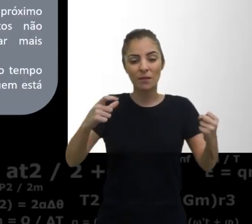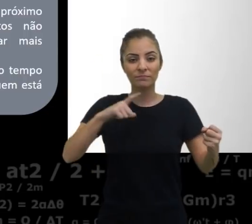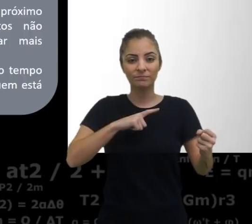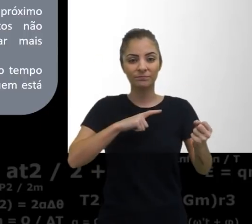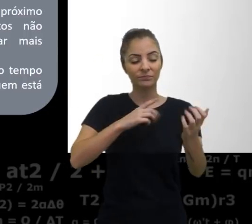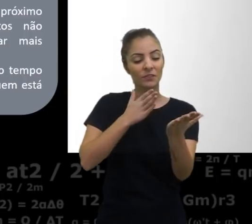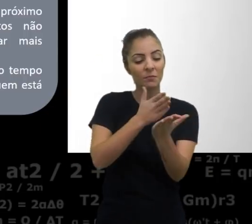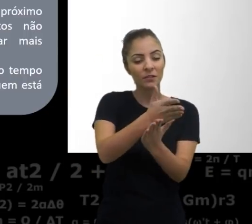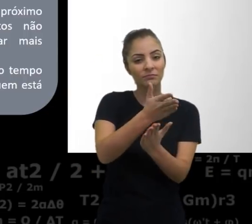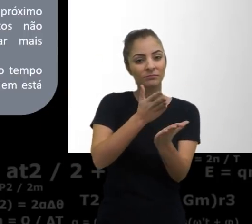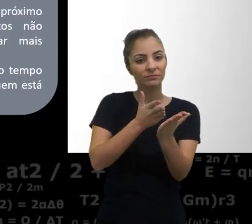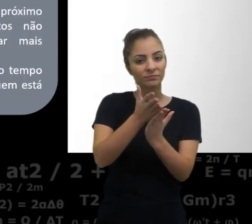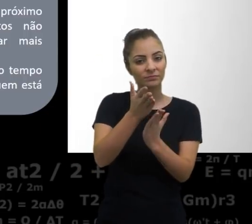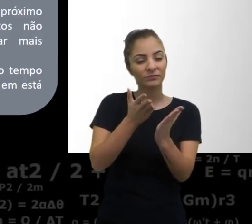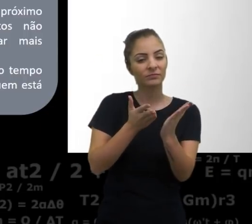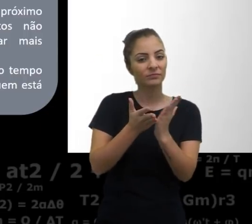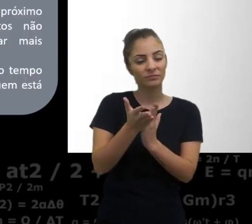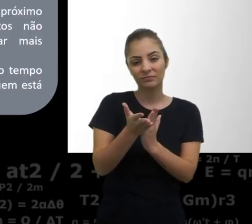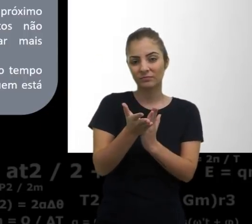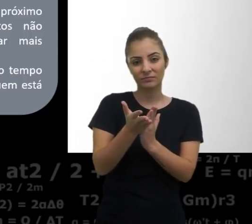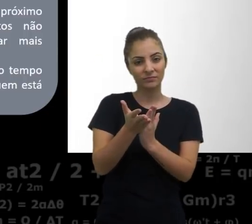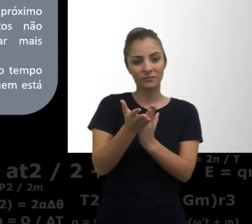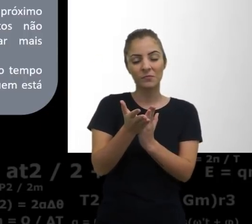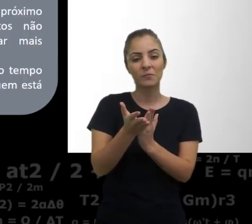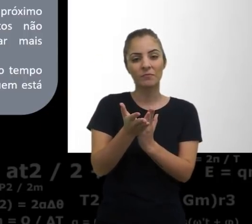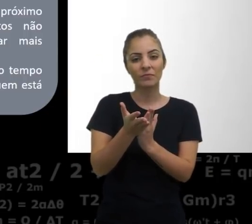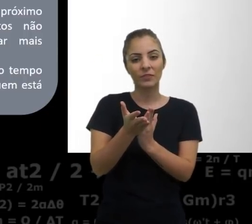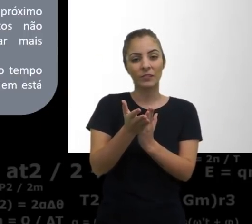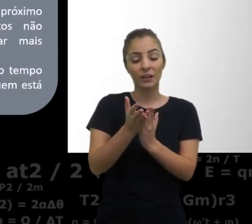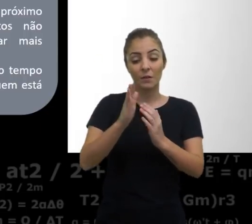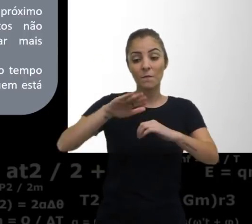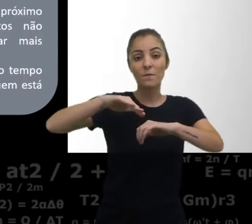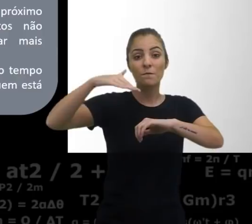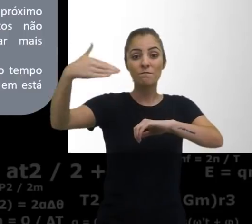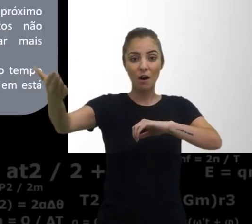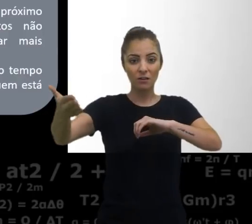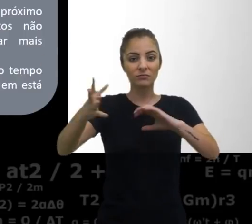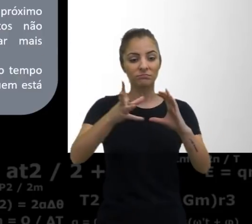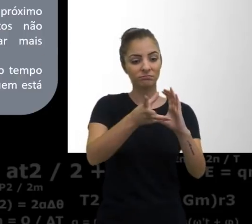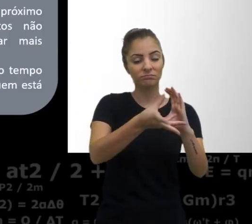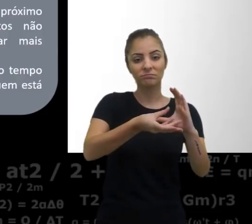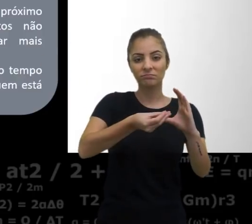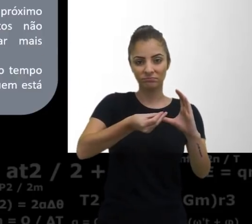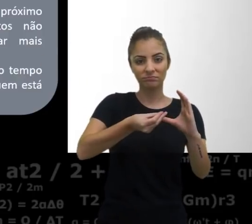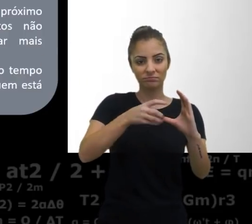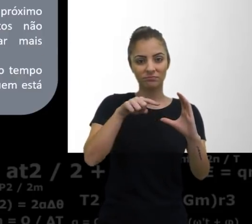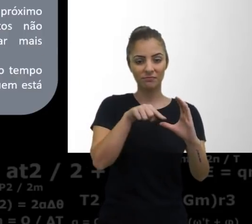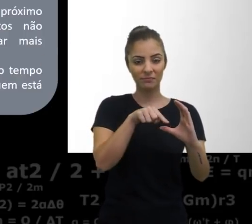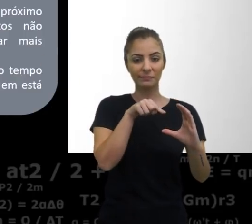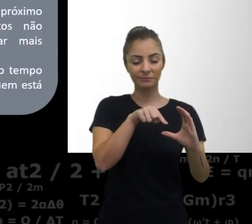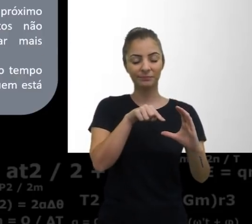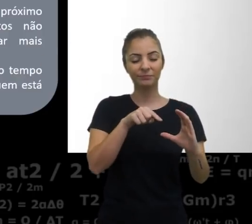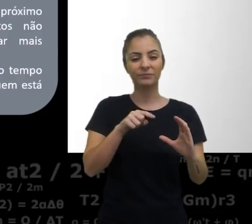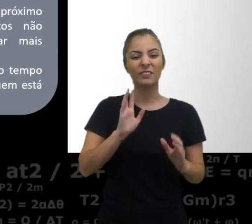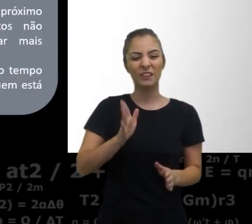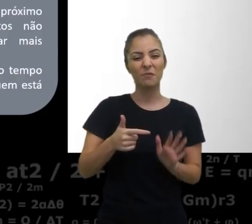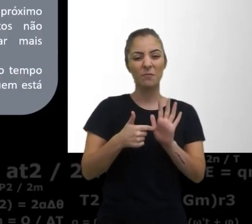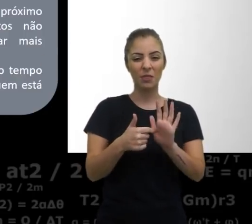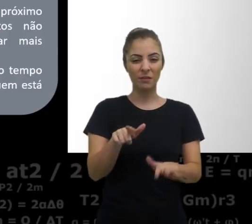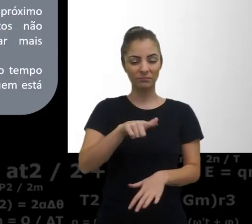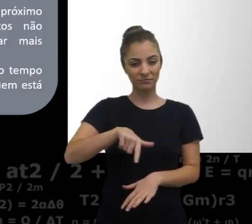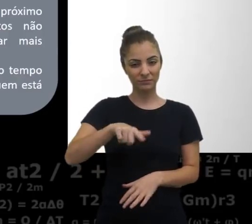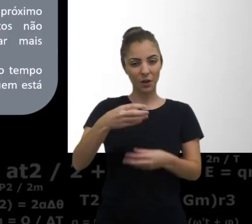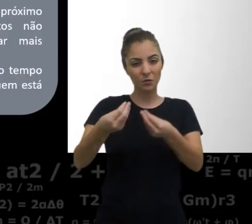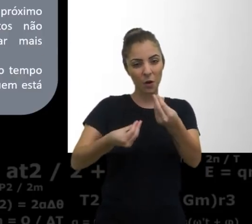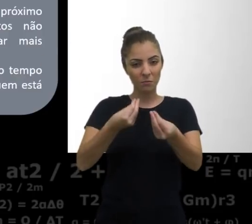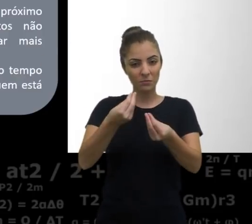um certo ponto para dentro, é impossível de existir uma trajetória que leva para fora. Tá? Já vou mostrar isso para vocês. Tá?